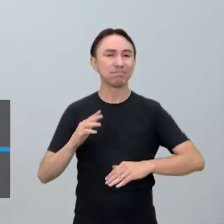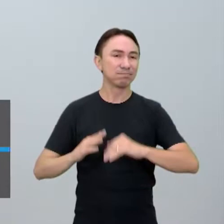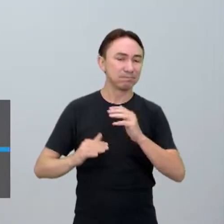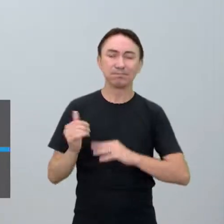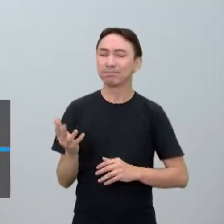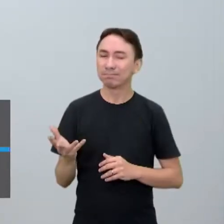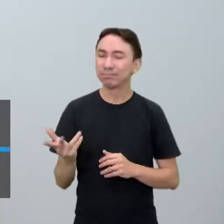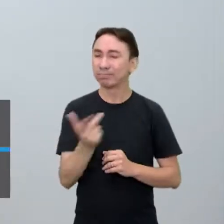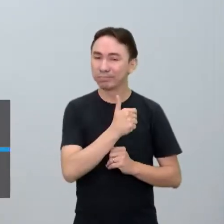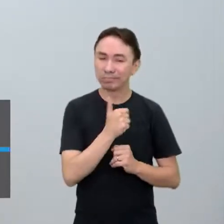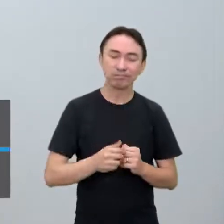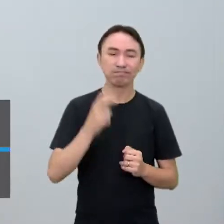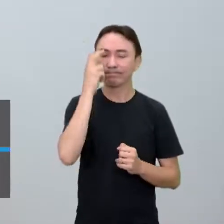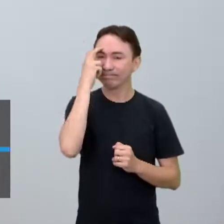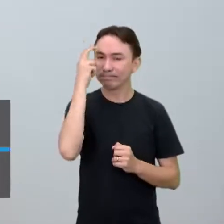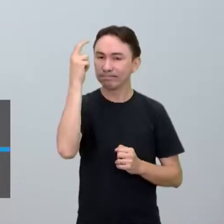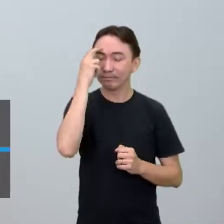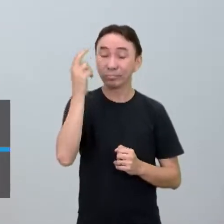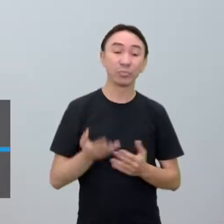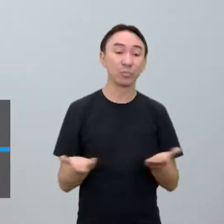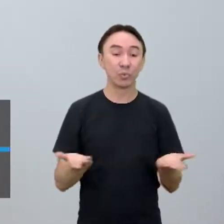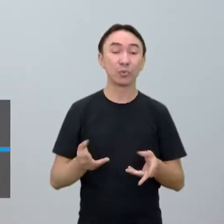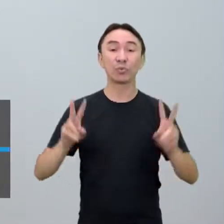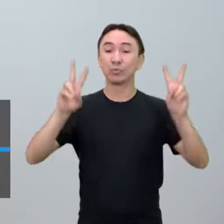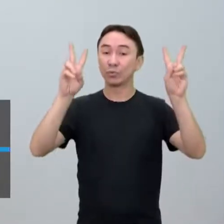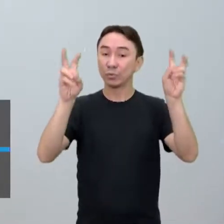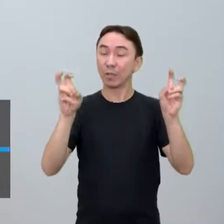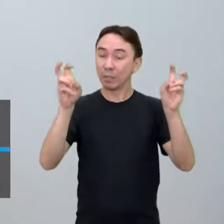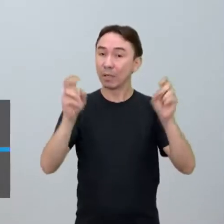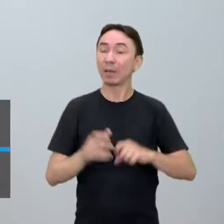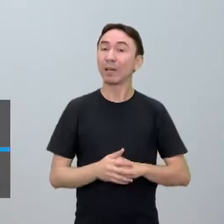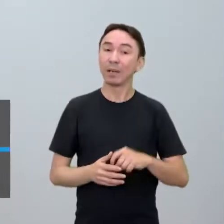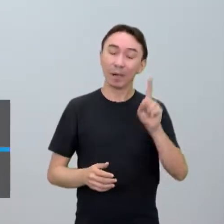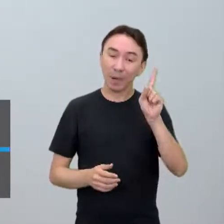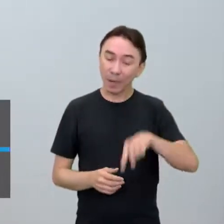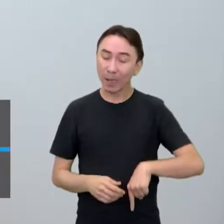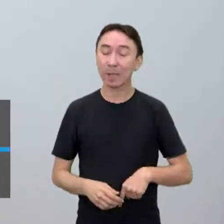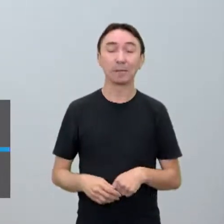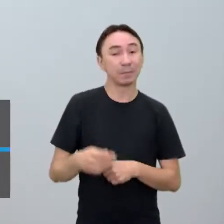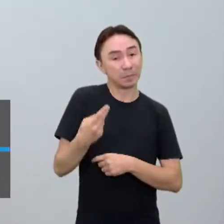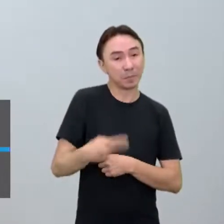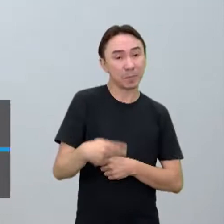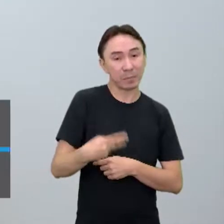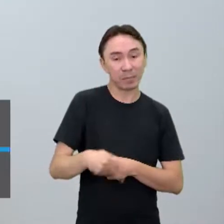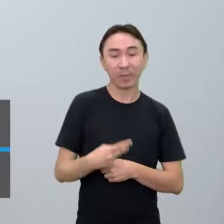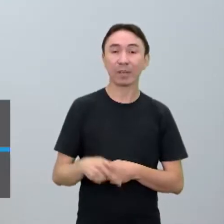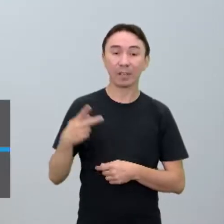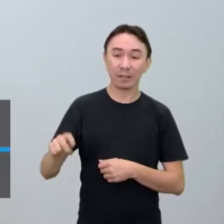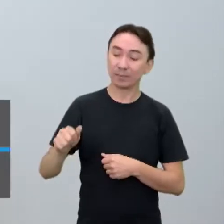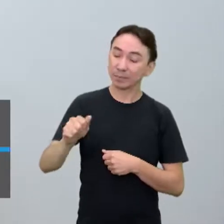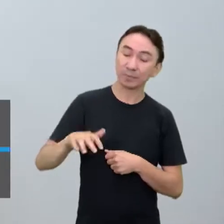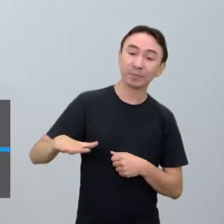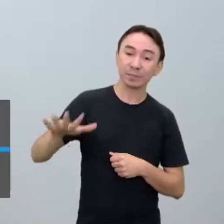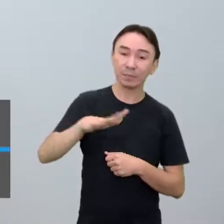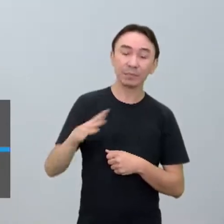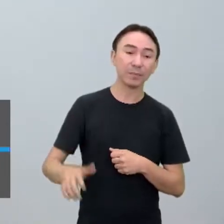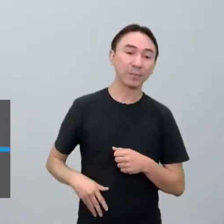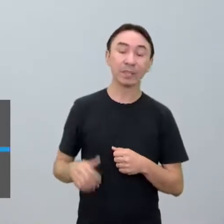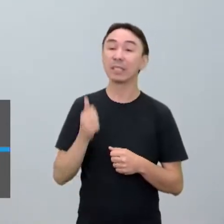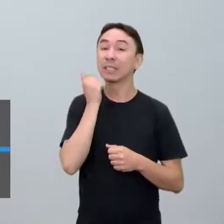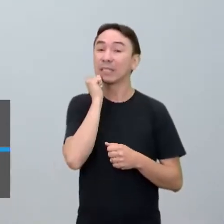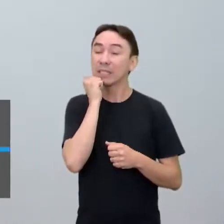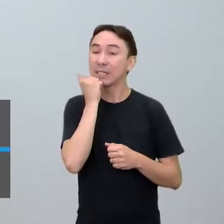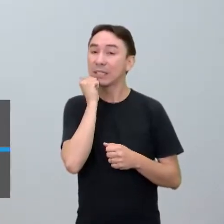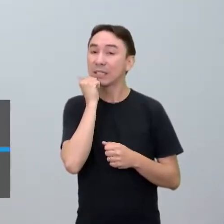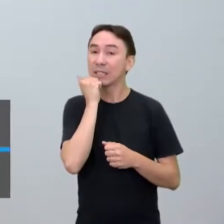um tema extremamente atual, portanto, pelo fato dela ser da área de ciências sociais, só vem contemplar a